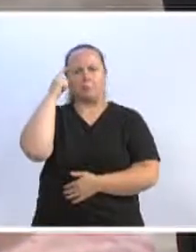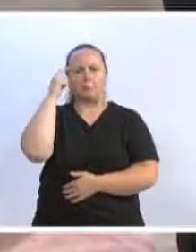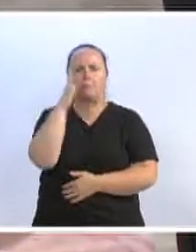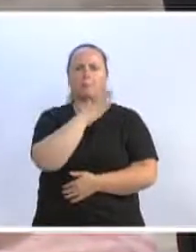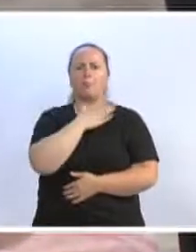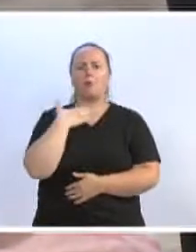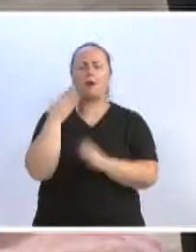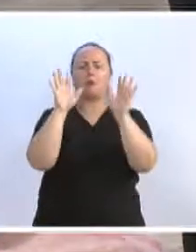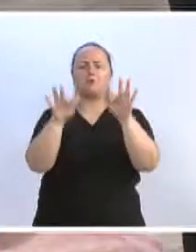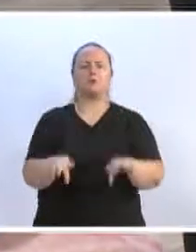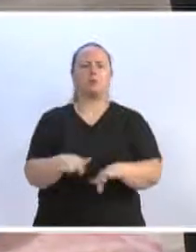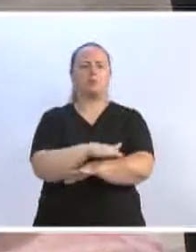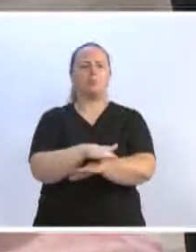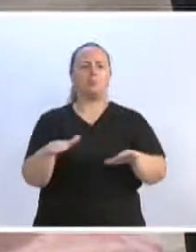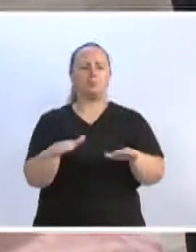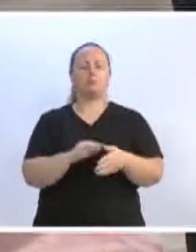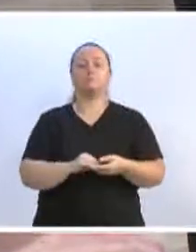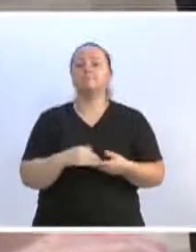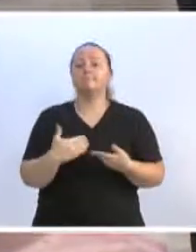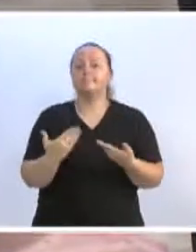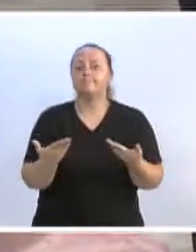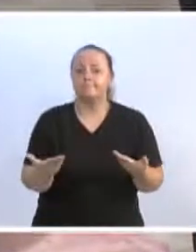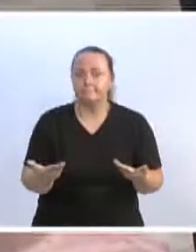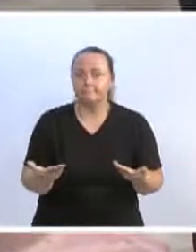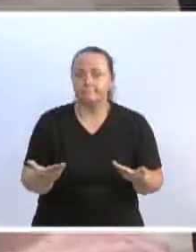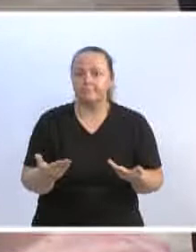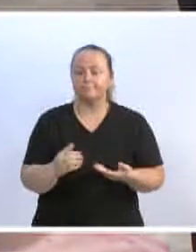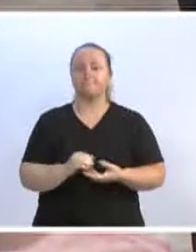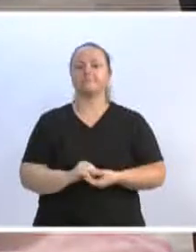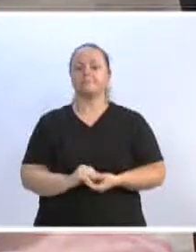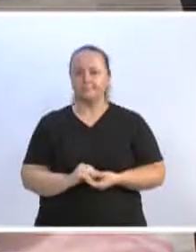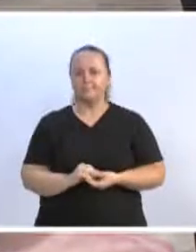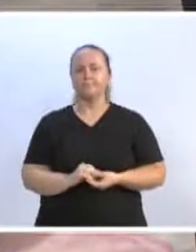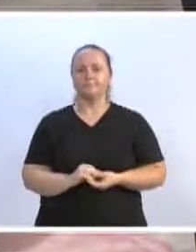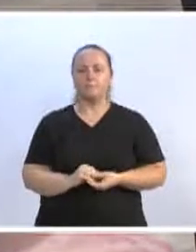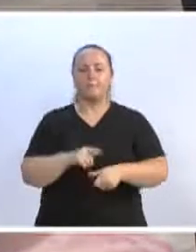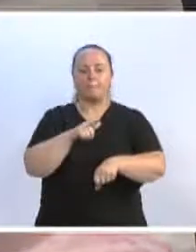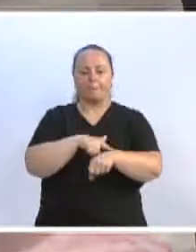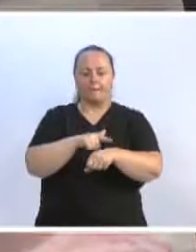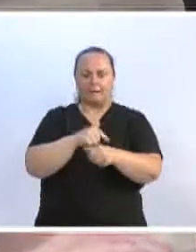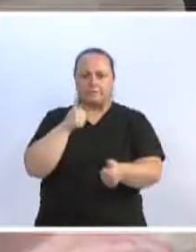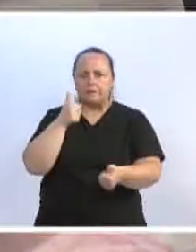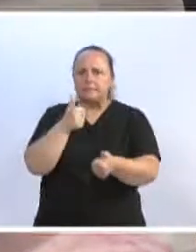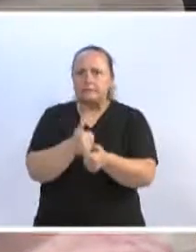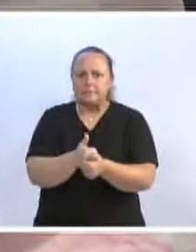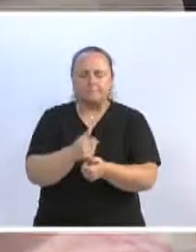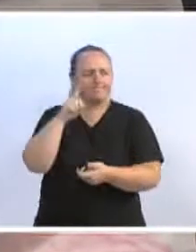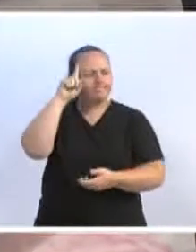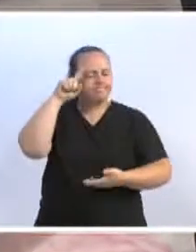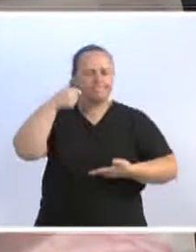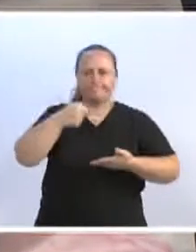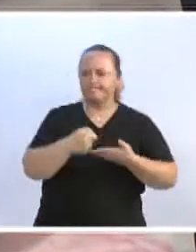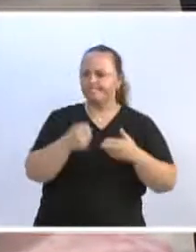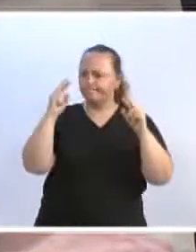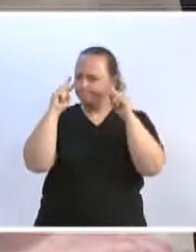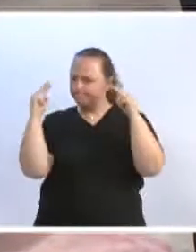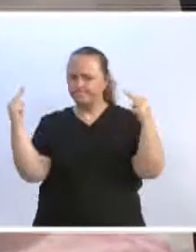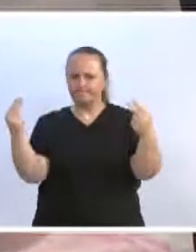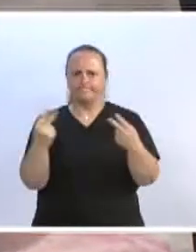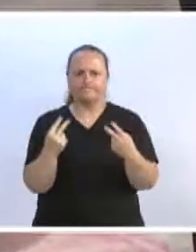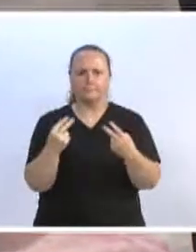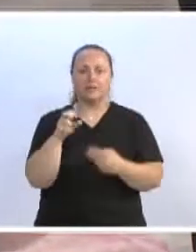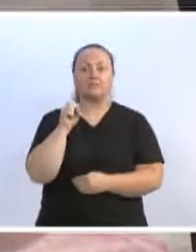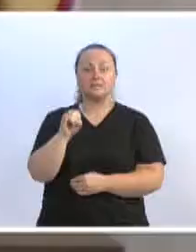determinado momento que ela tem que tomar uma decisão, e que ninguém está olhando, que ninguém está vendo, se ela não tem o